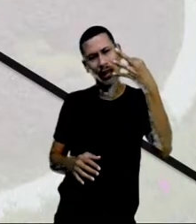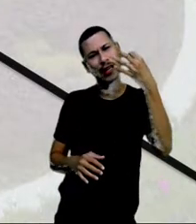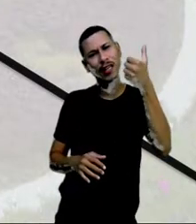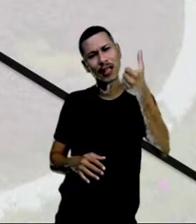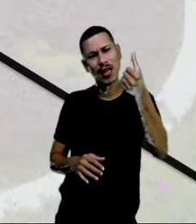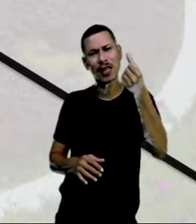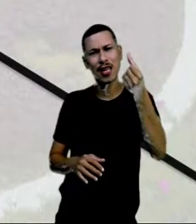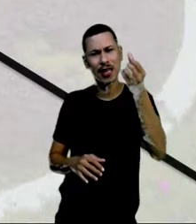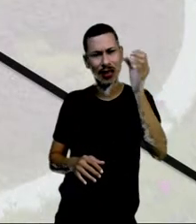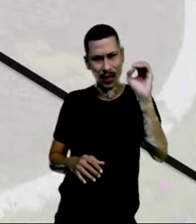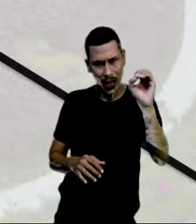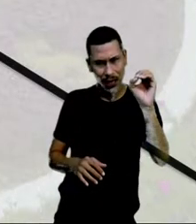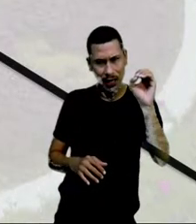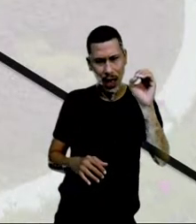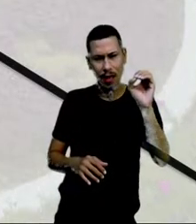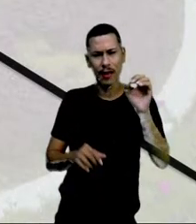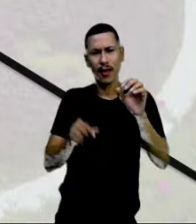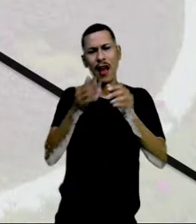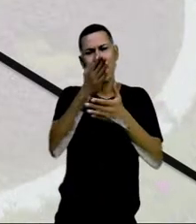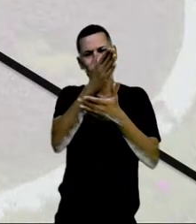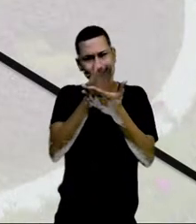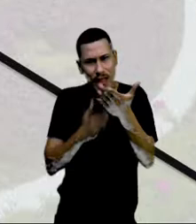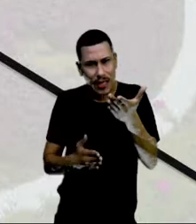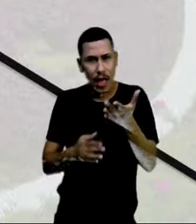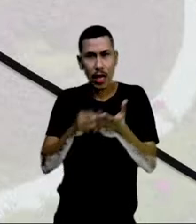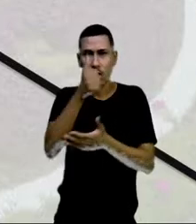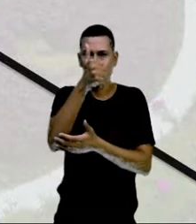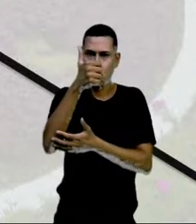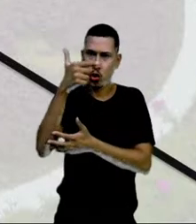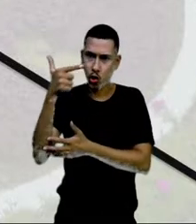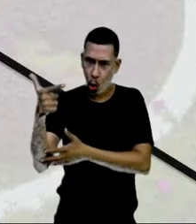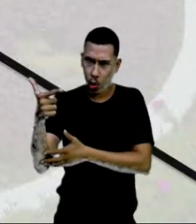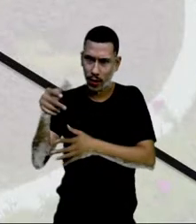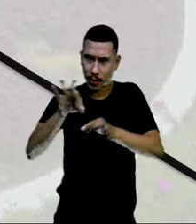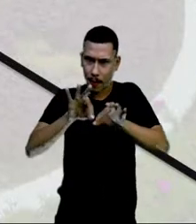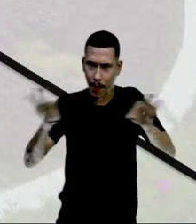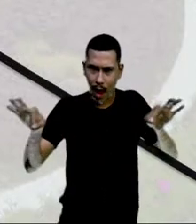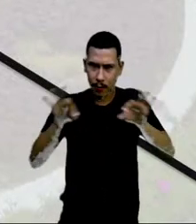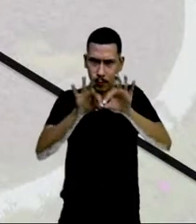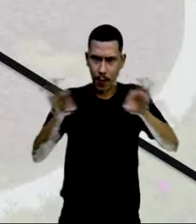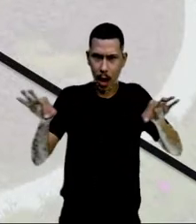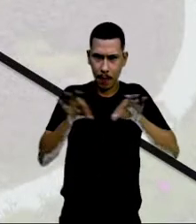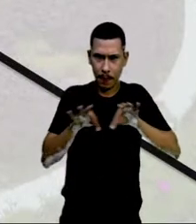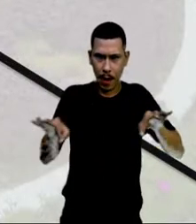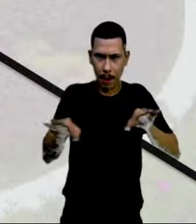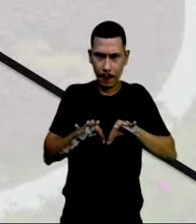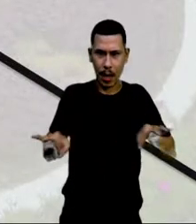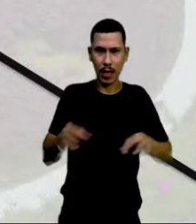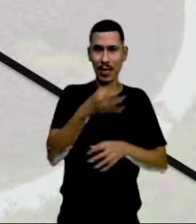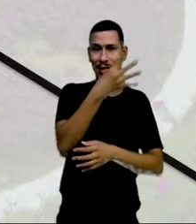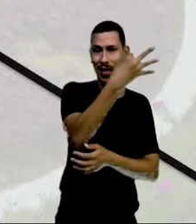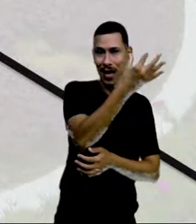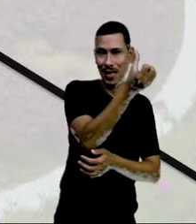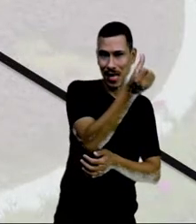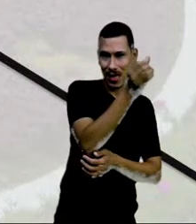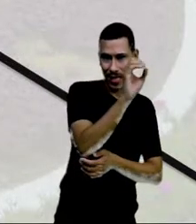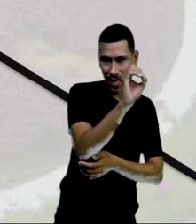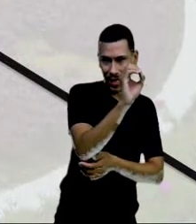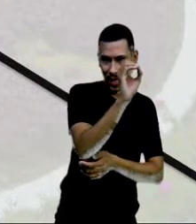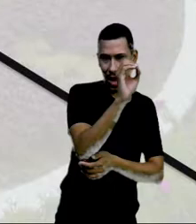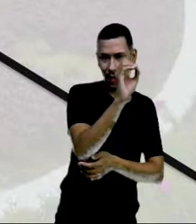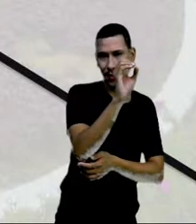espaços diferentes. Pois é, todos com o mesmo tamanho. 360 dividido por 12 vai